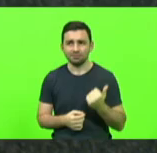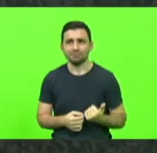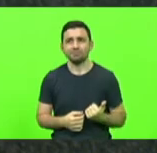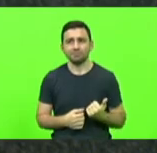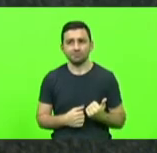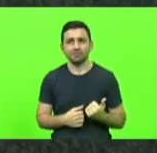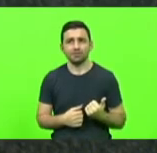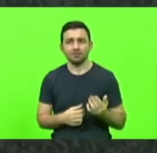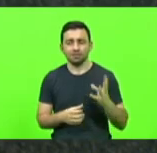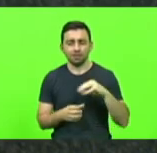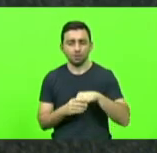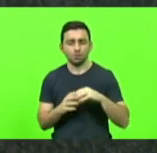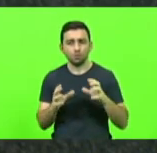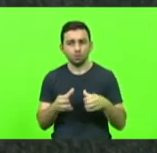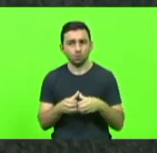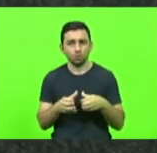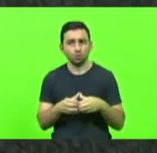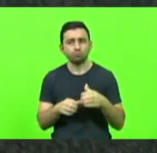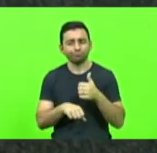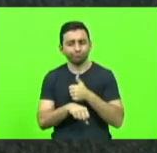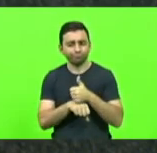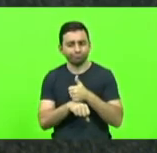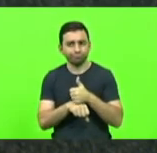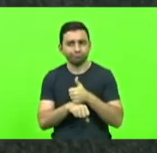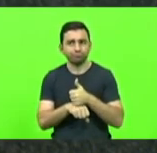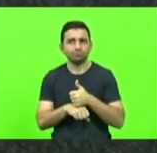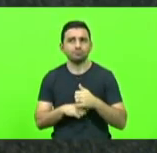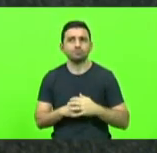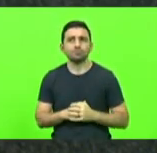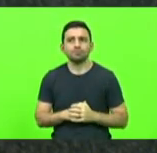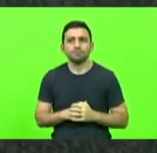da equipe multiprofissional.